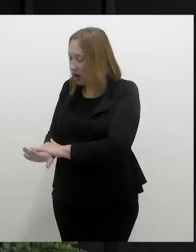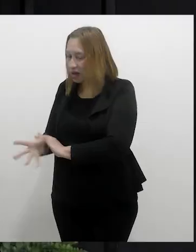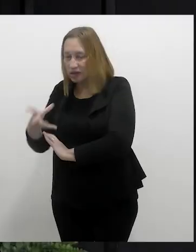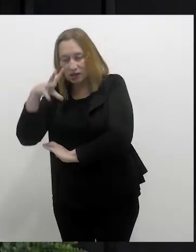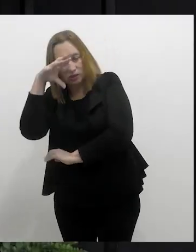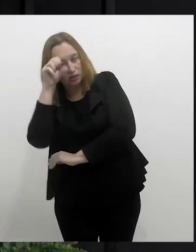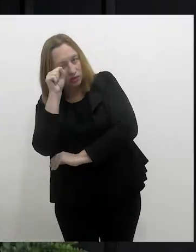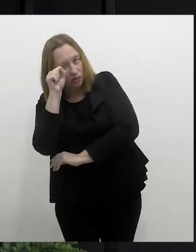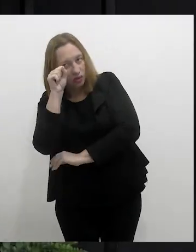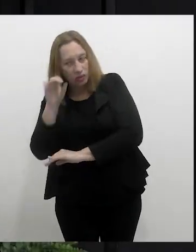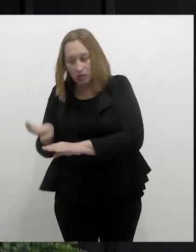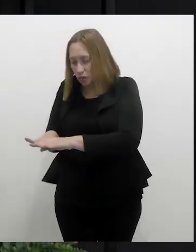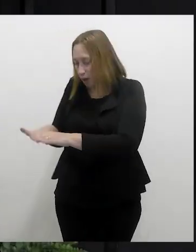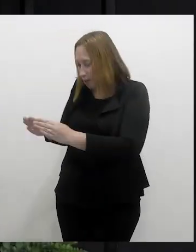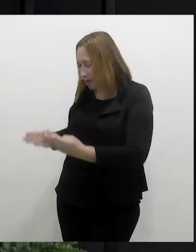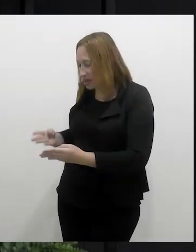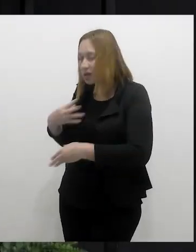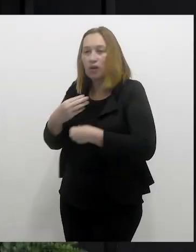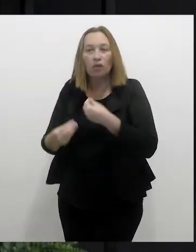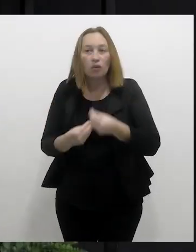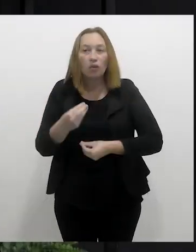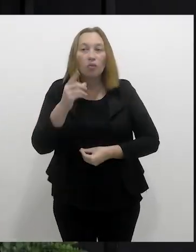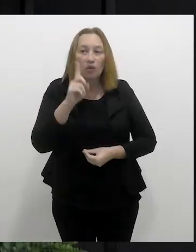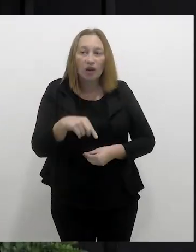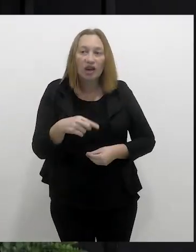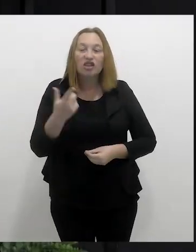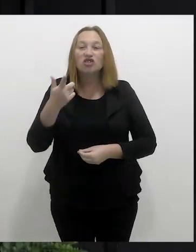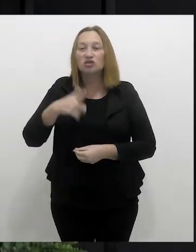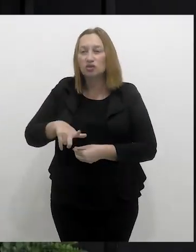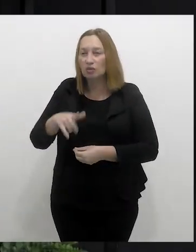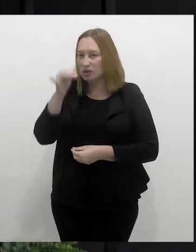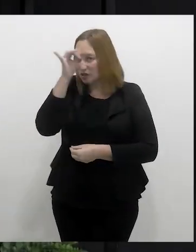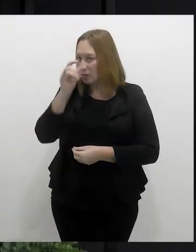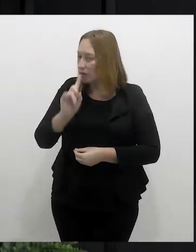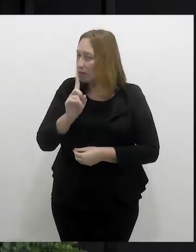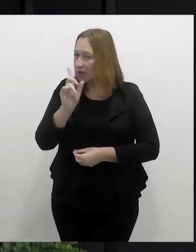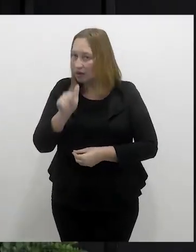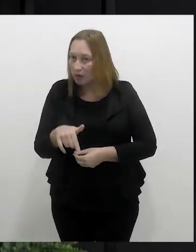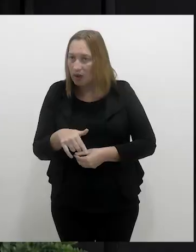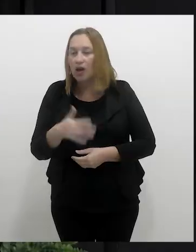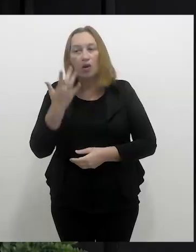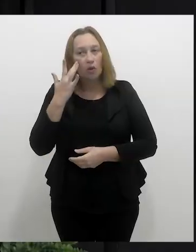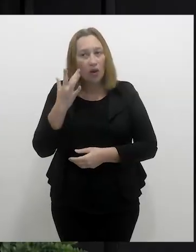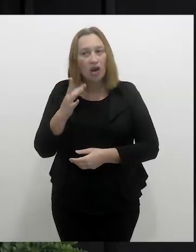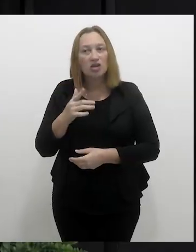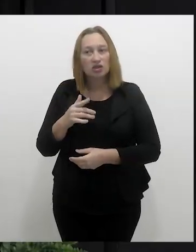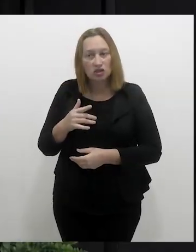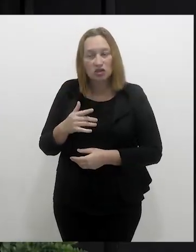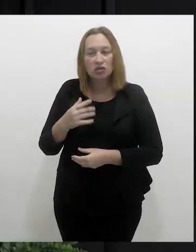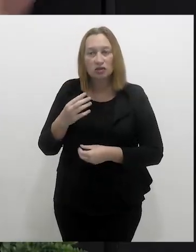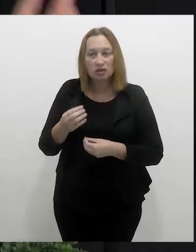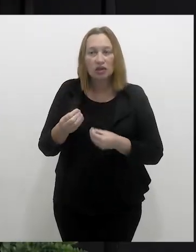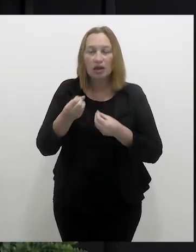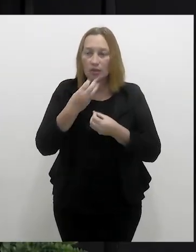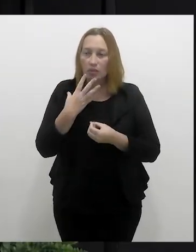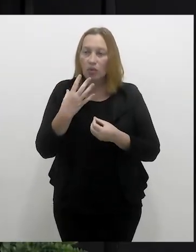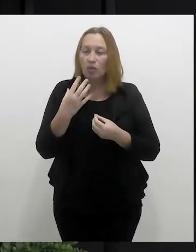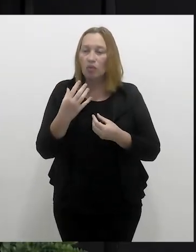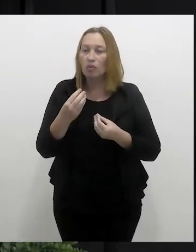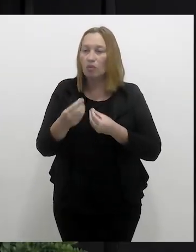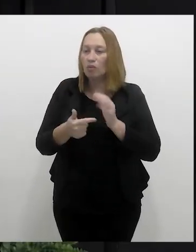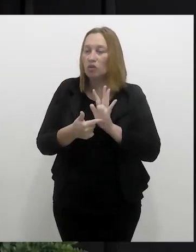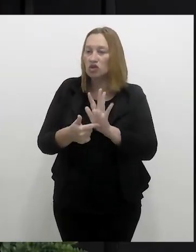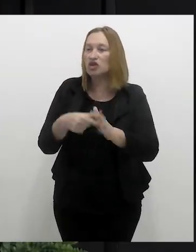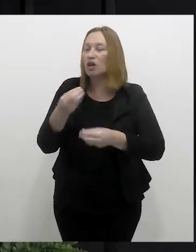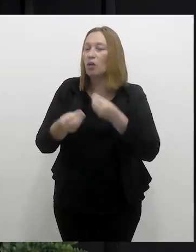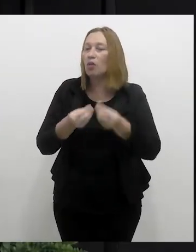e deixa o livro e dorme, ou é numa mesa? Porque, de Não, novo, eu pode gosto parecer de. bobagem, mas não é, né? Eu acho que o setting de como É.